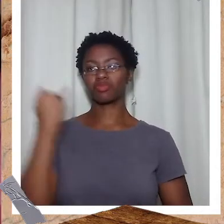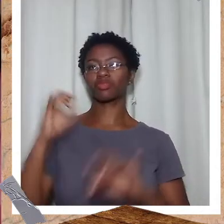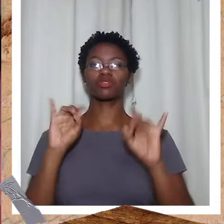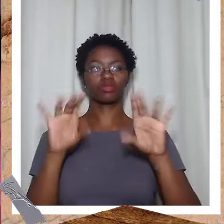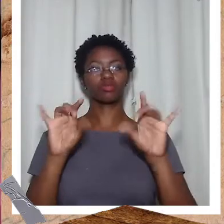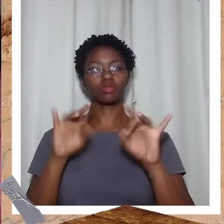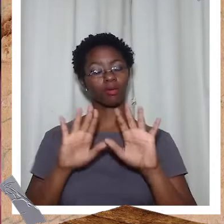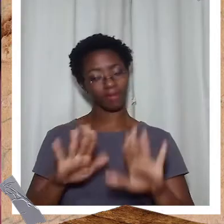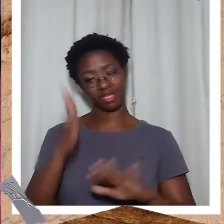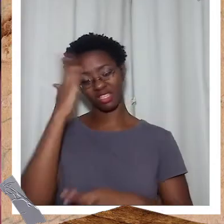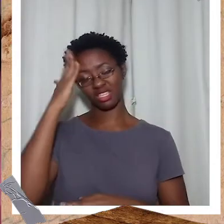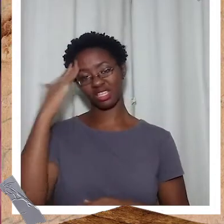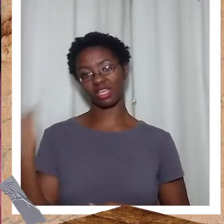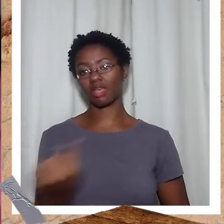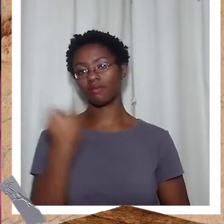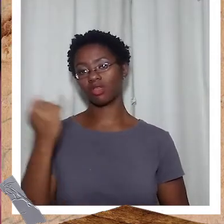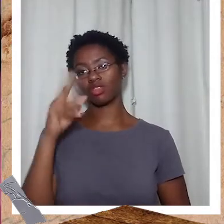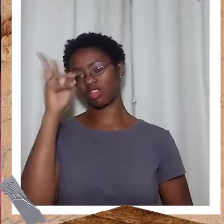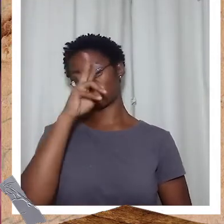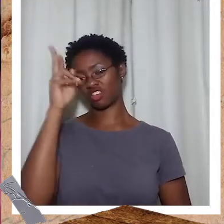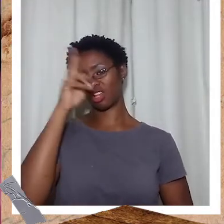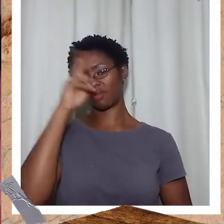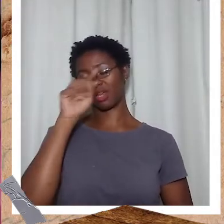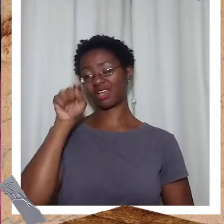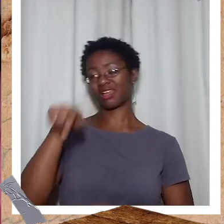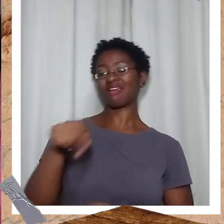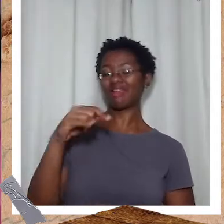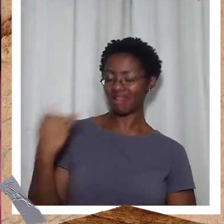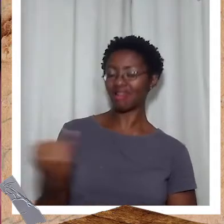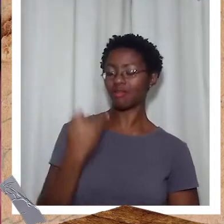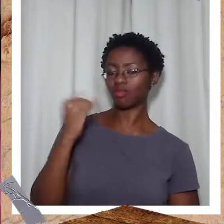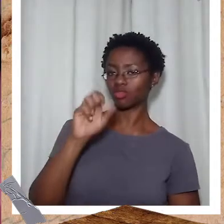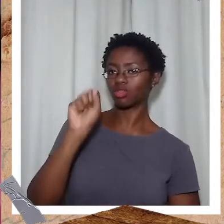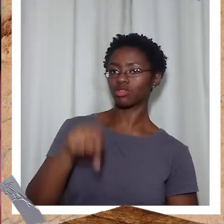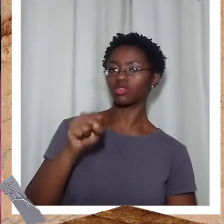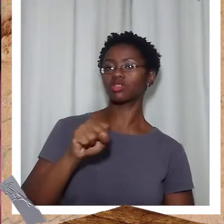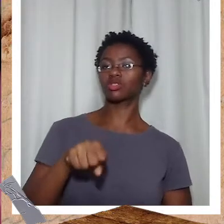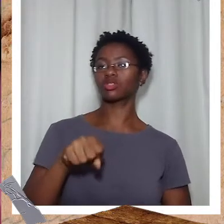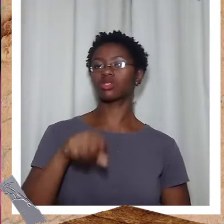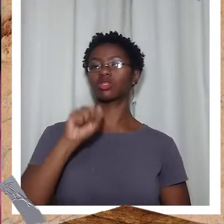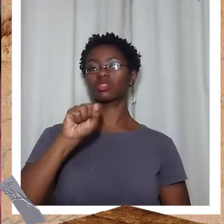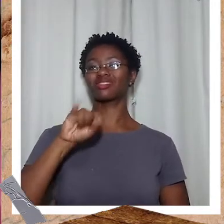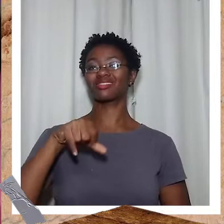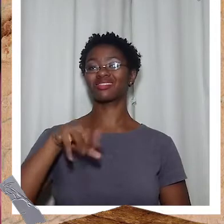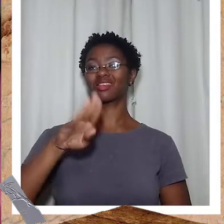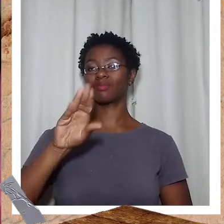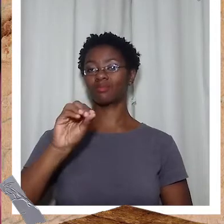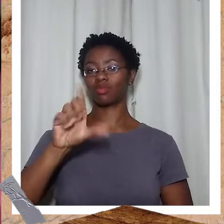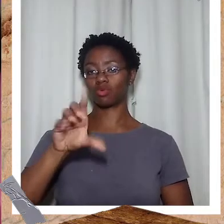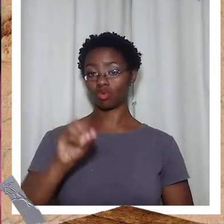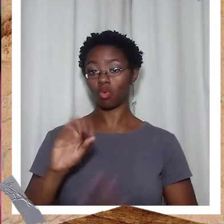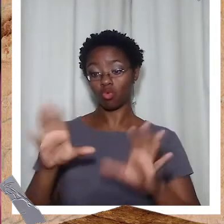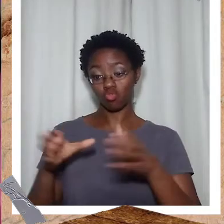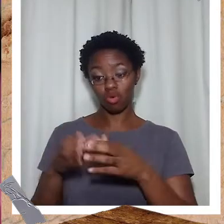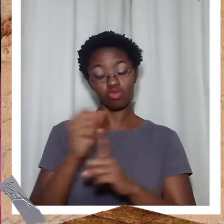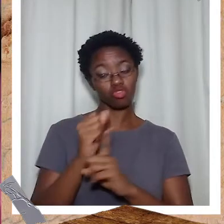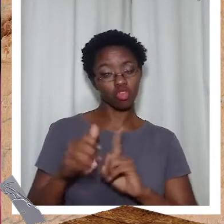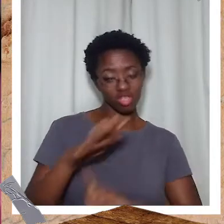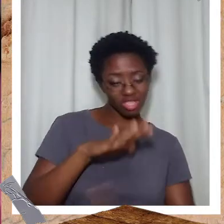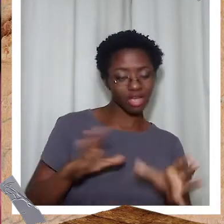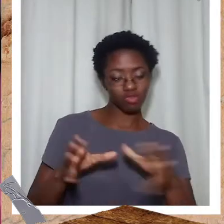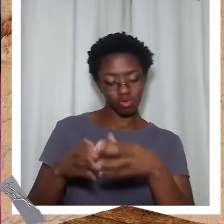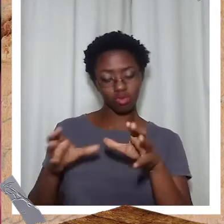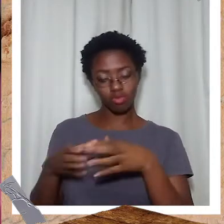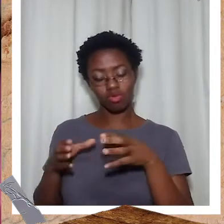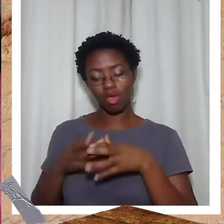sempre importante a gente lembrar da Carolina símbolo, e lembrar que quando ela é reapropriada pelos movimentos sociais, por grupos, a gente está falando